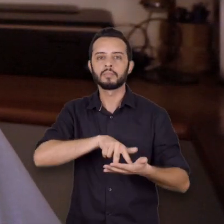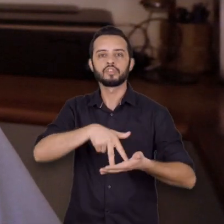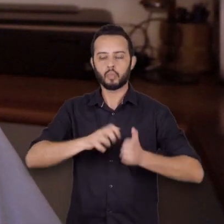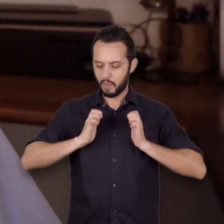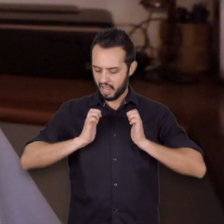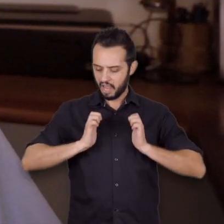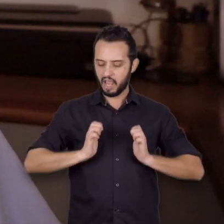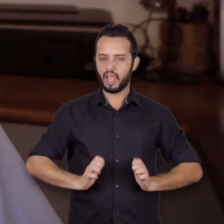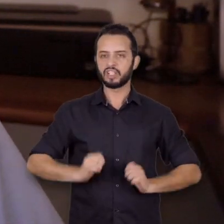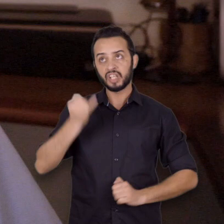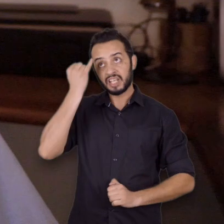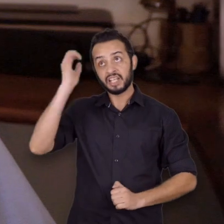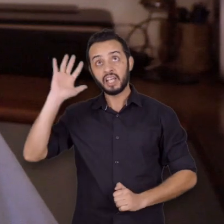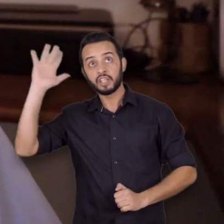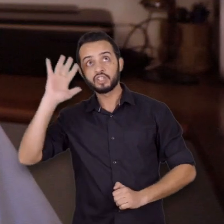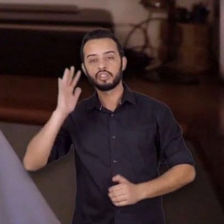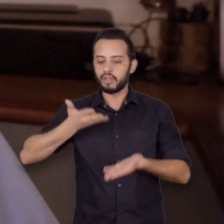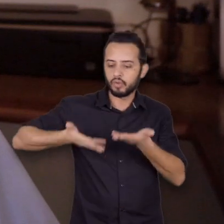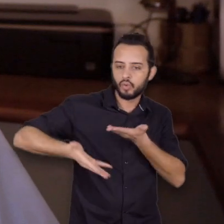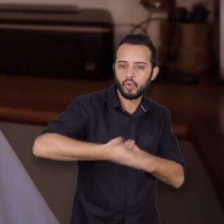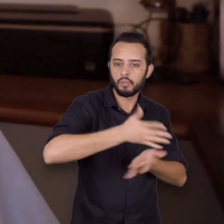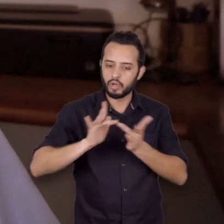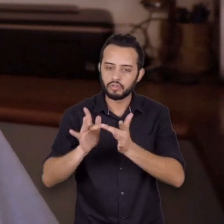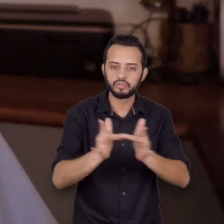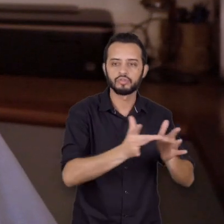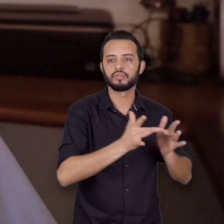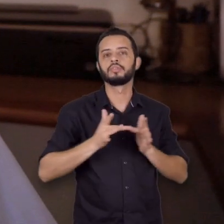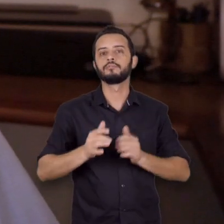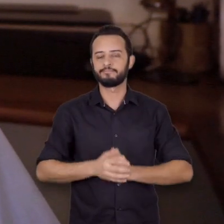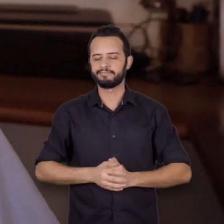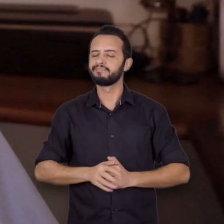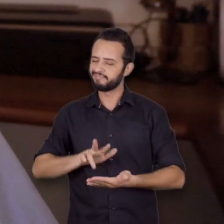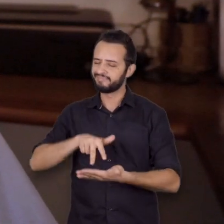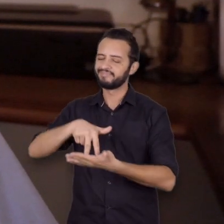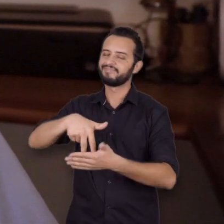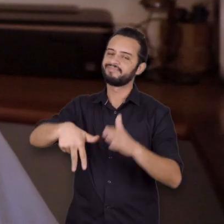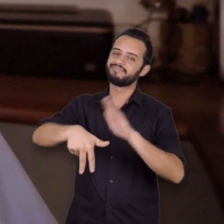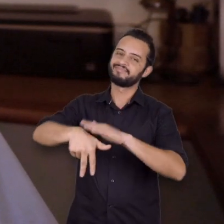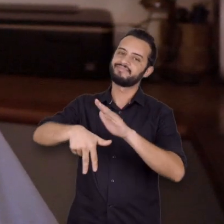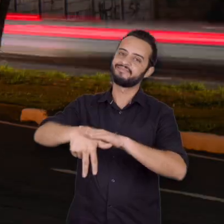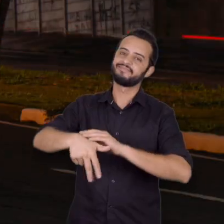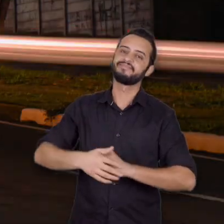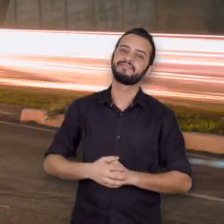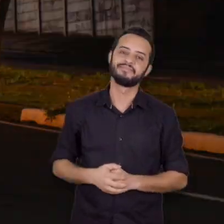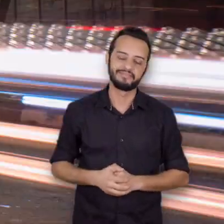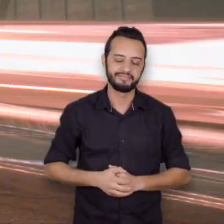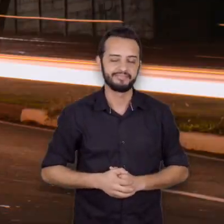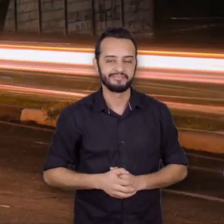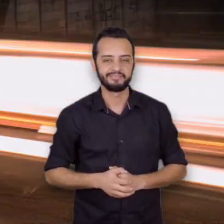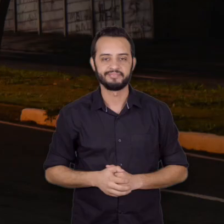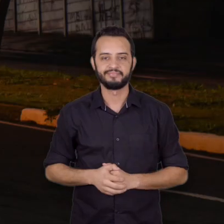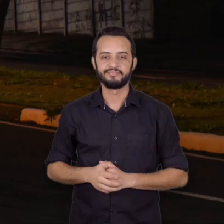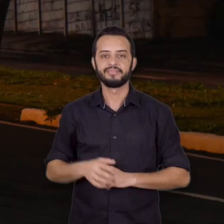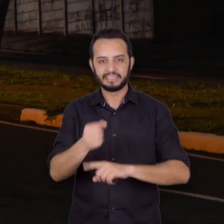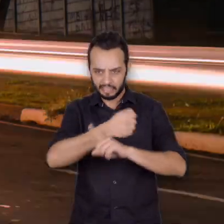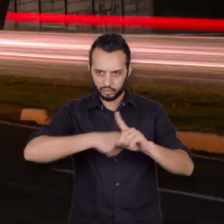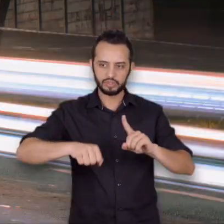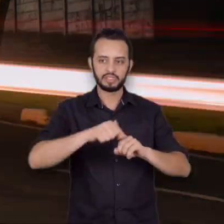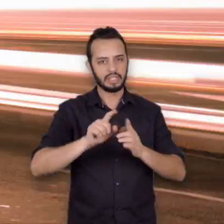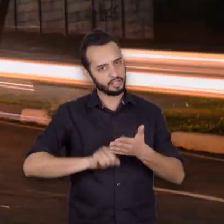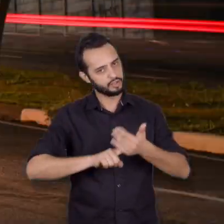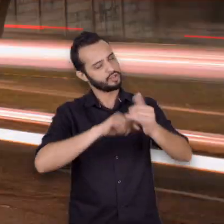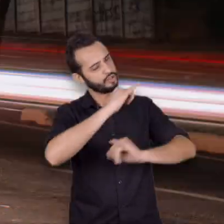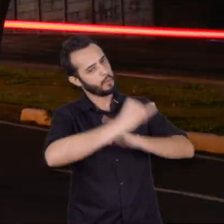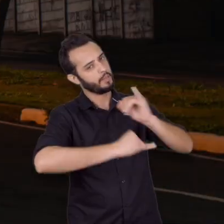uma postura ética, criativa, colaborativa, vamos dizer assim, de protagonismo nessa sociedade digital.